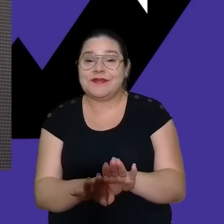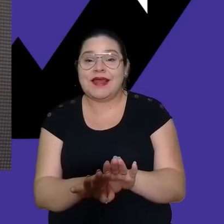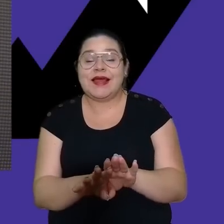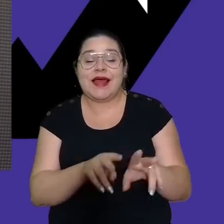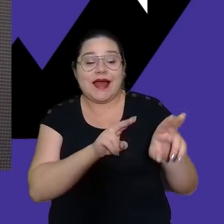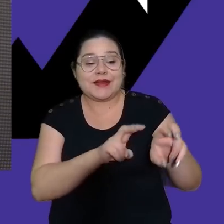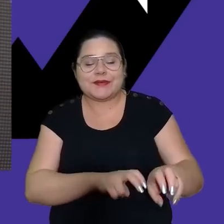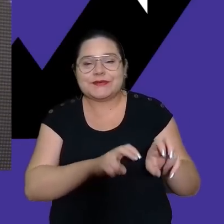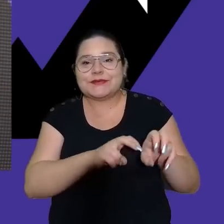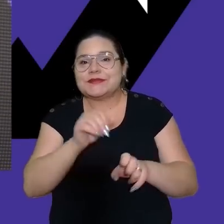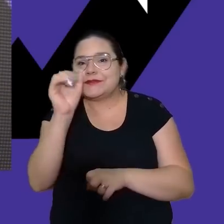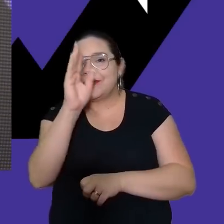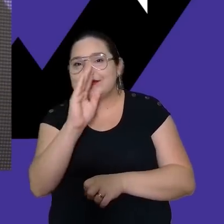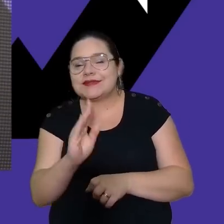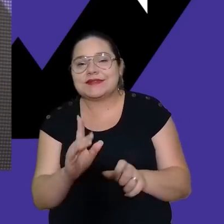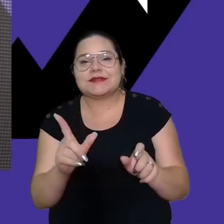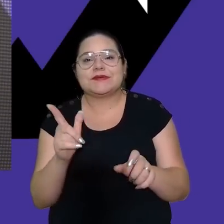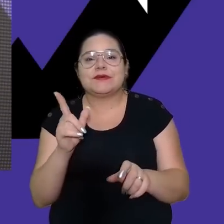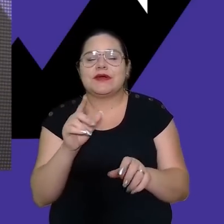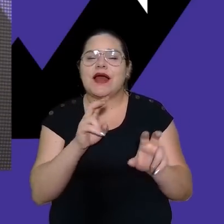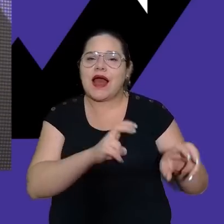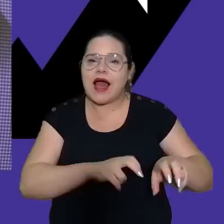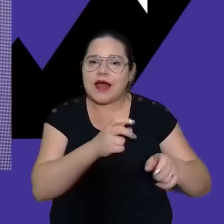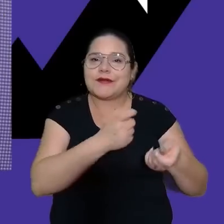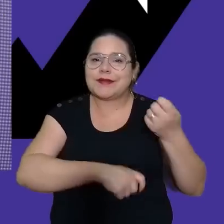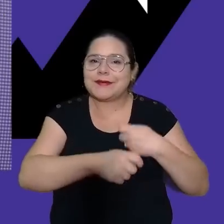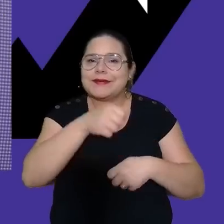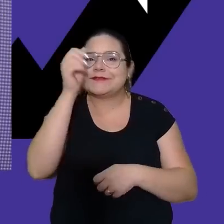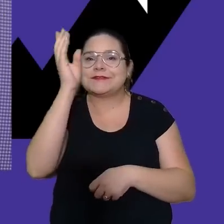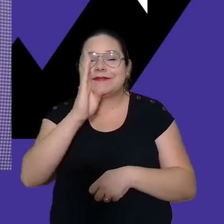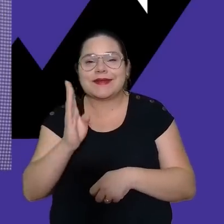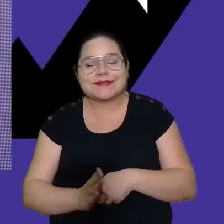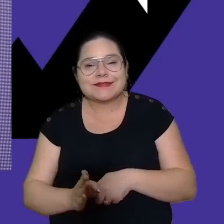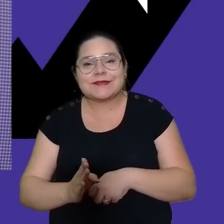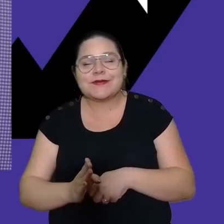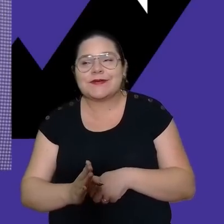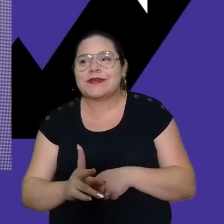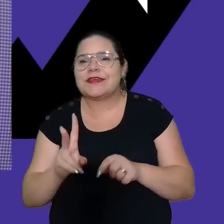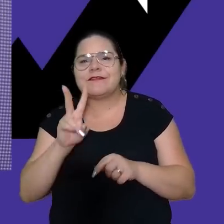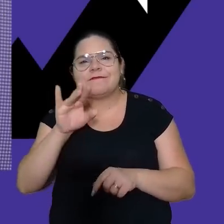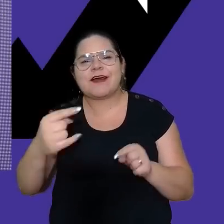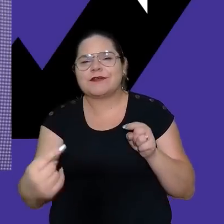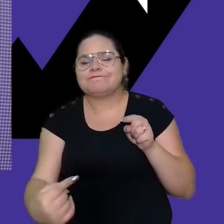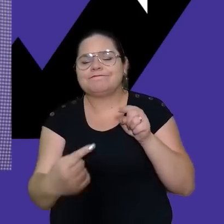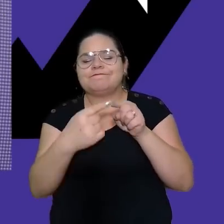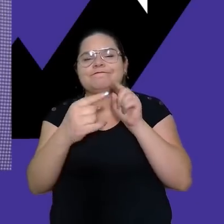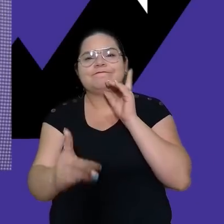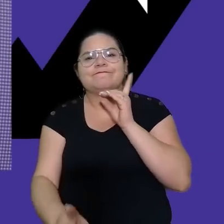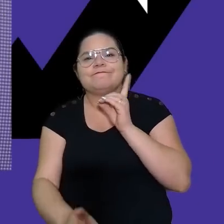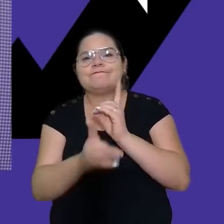brasileira e do agronegócio brasileiro de encontro com o do consumidor.